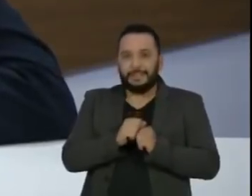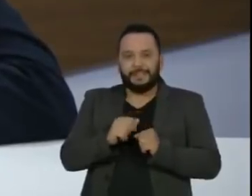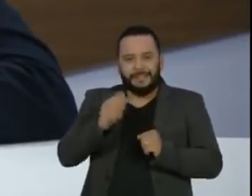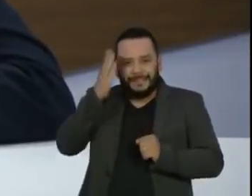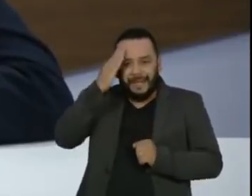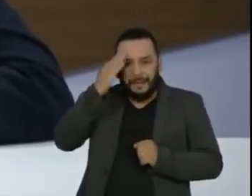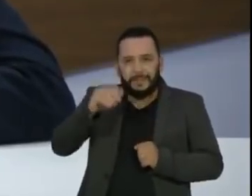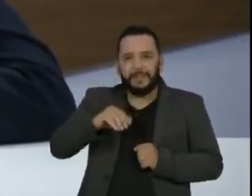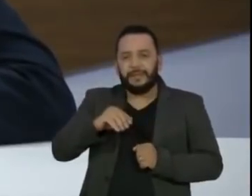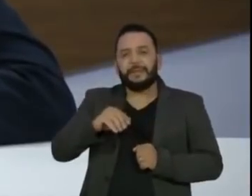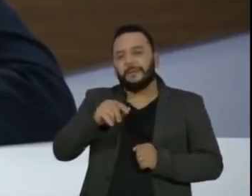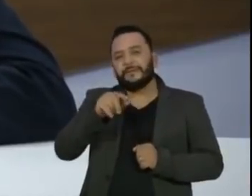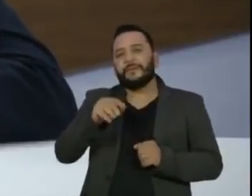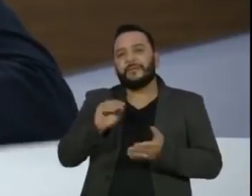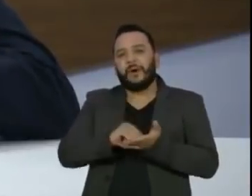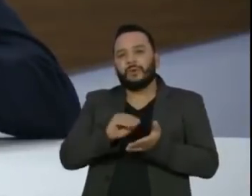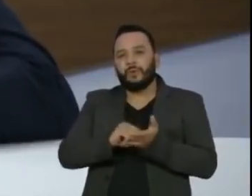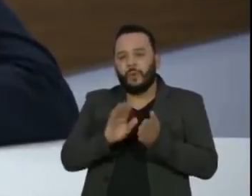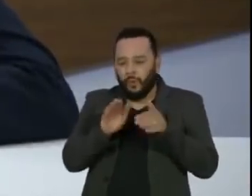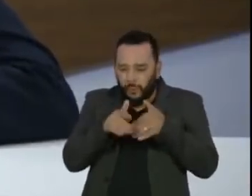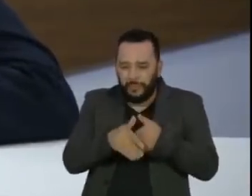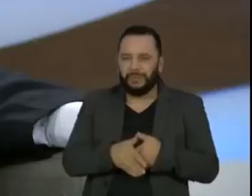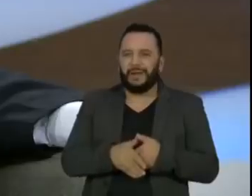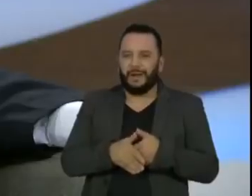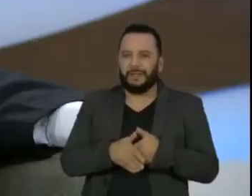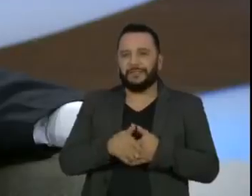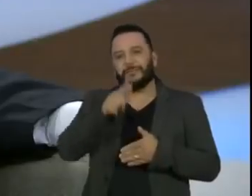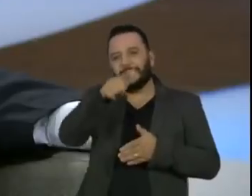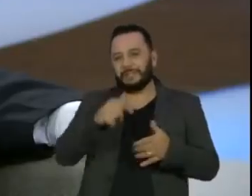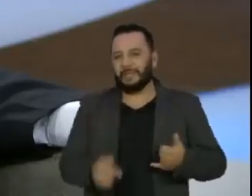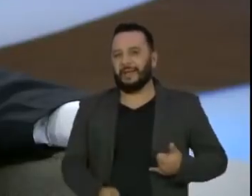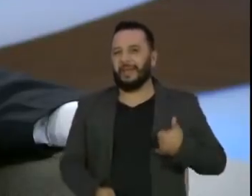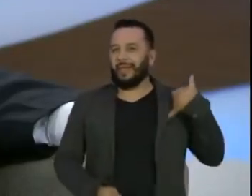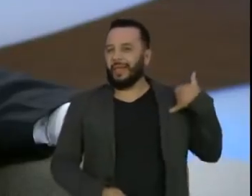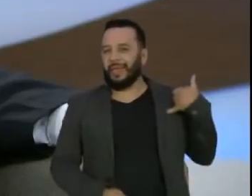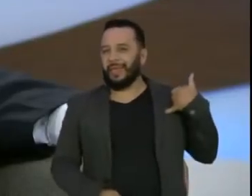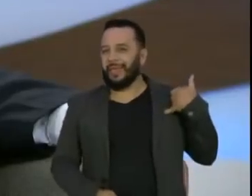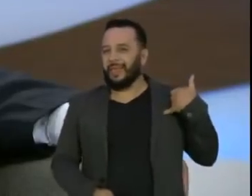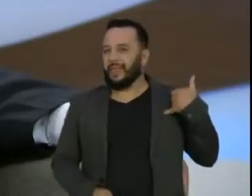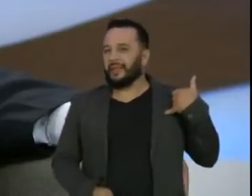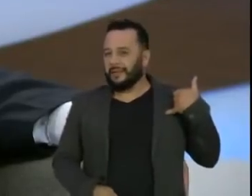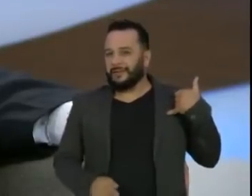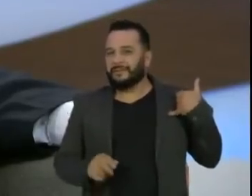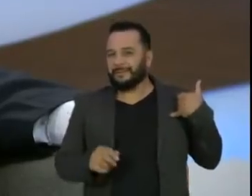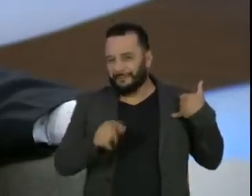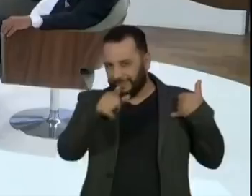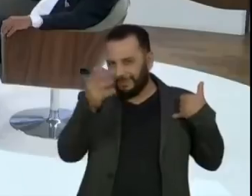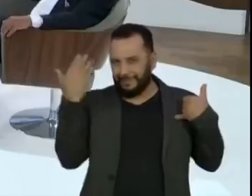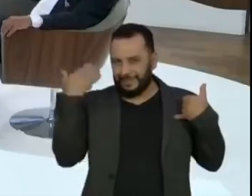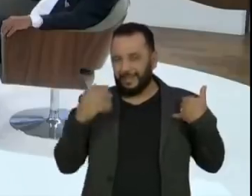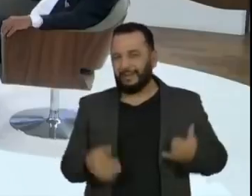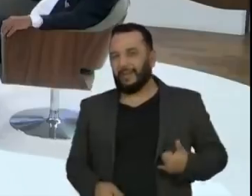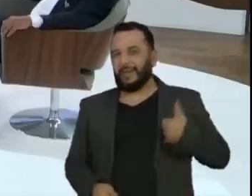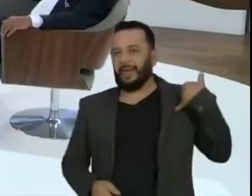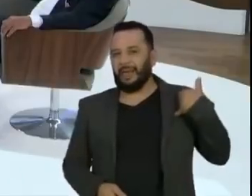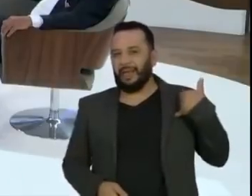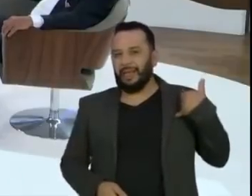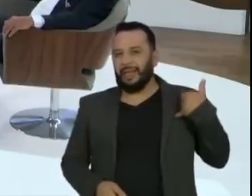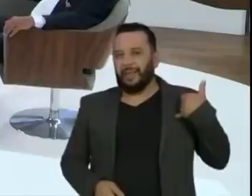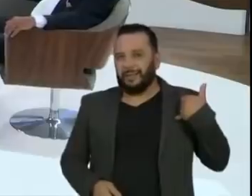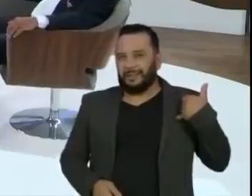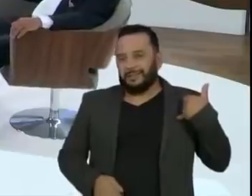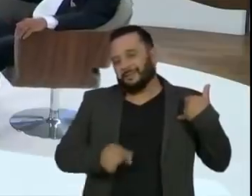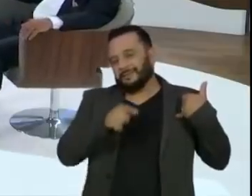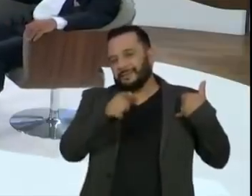eles vão Santana humildade e sobrava talvez uma certa arrogância e talvez isso tenha contribuído para sua derrocada